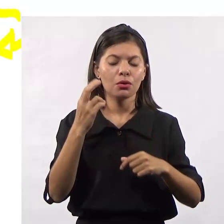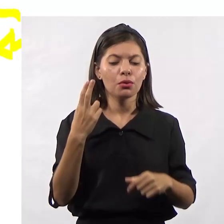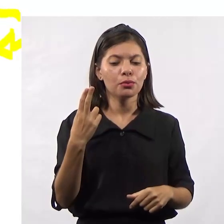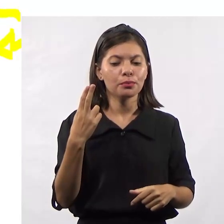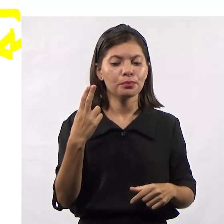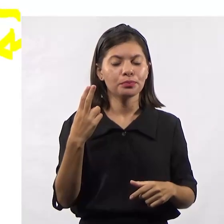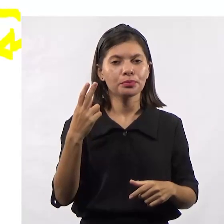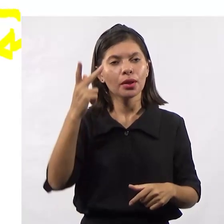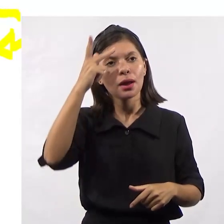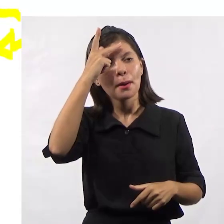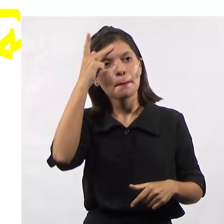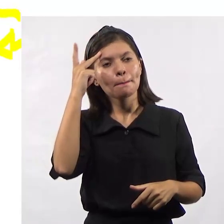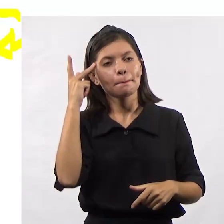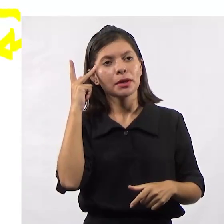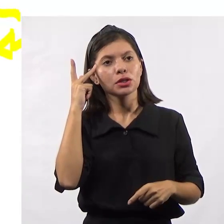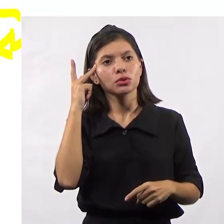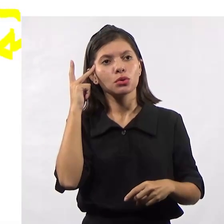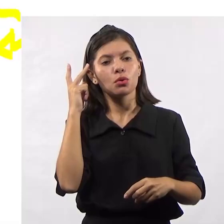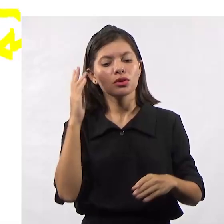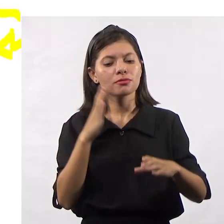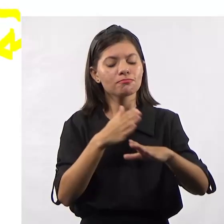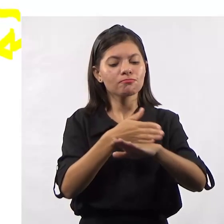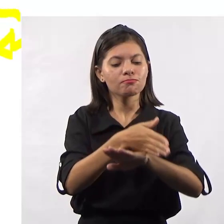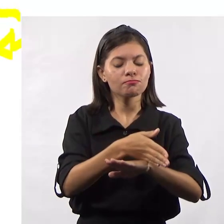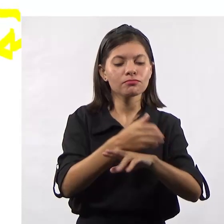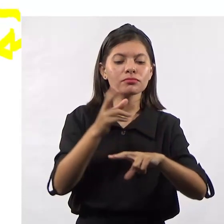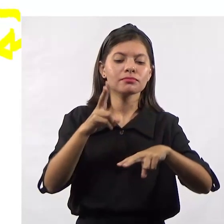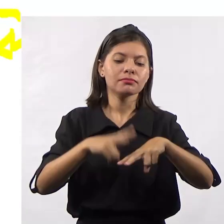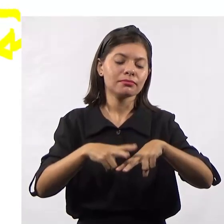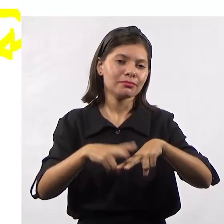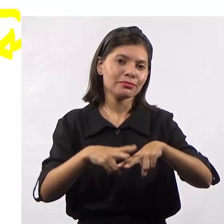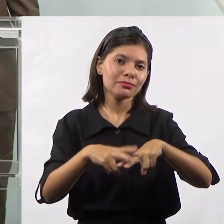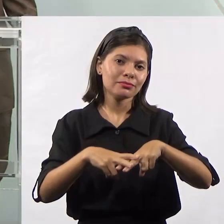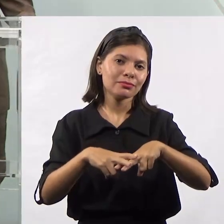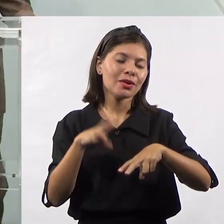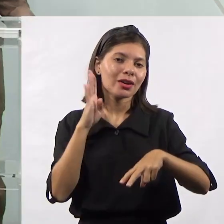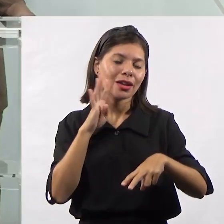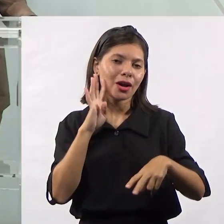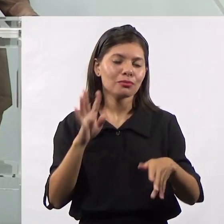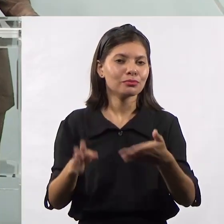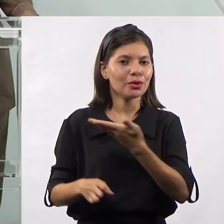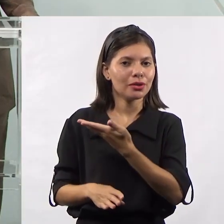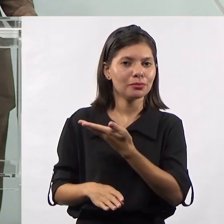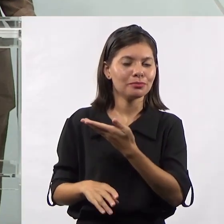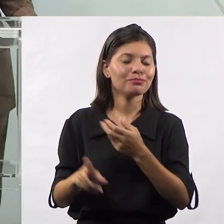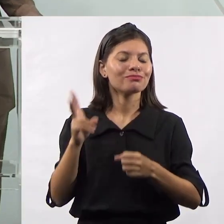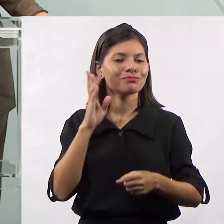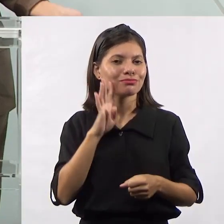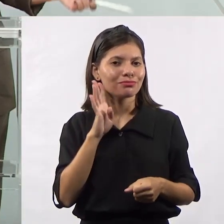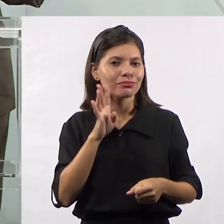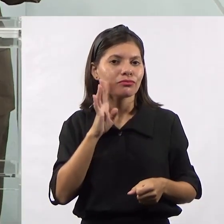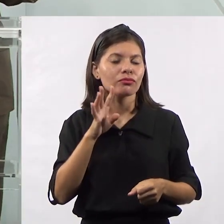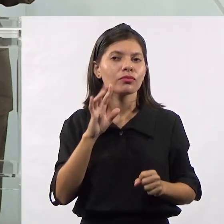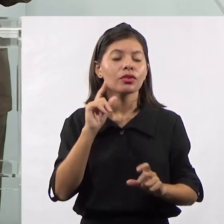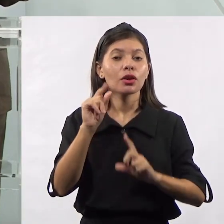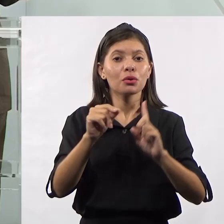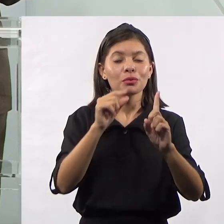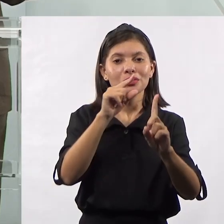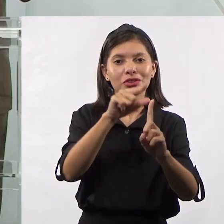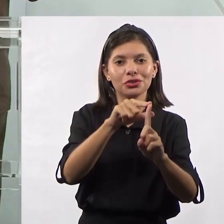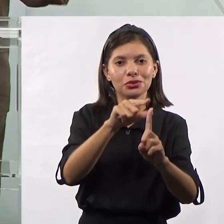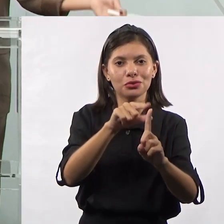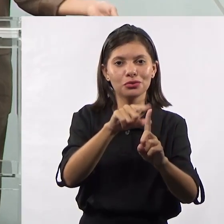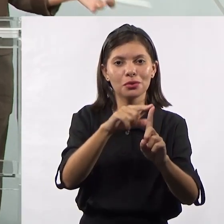ou pessoas oriundas ou egressos do sistema prisional. Olha que legal. Então, é lógico, o